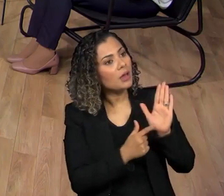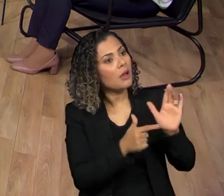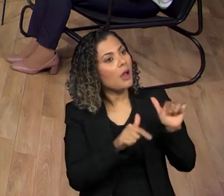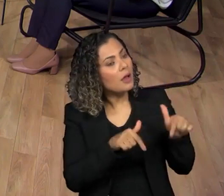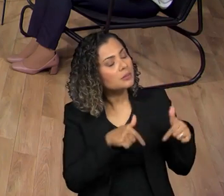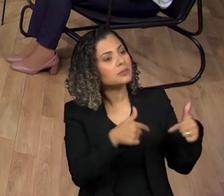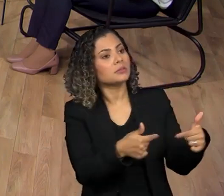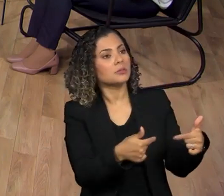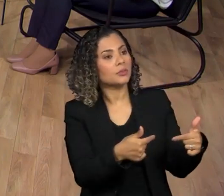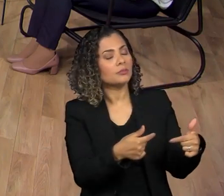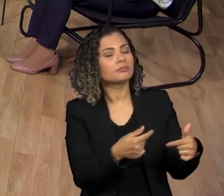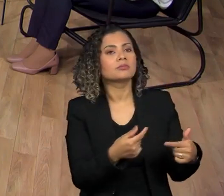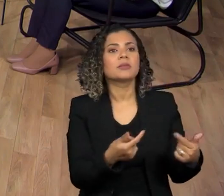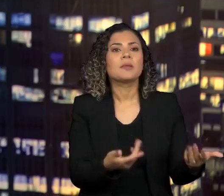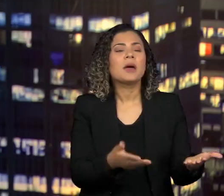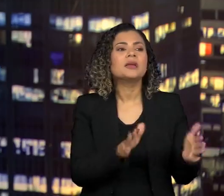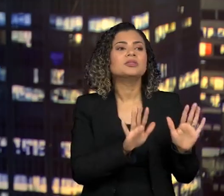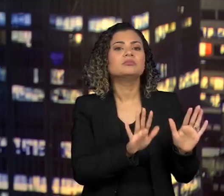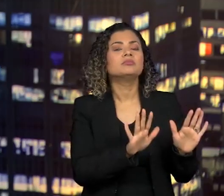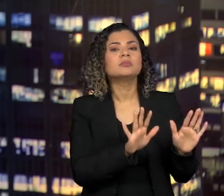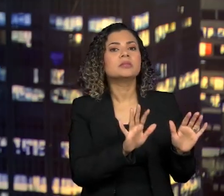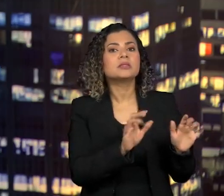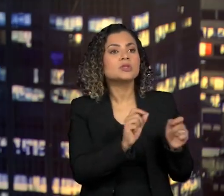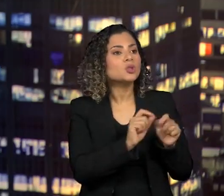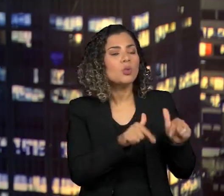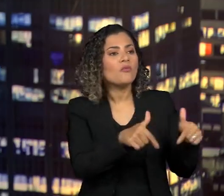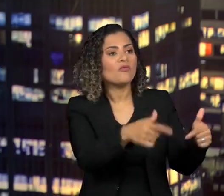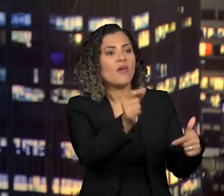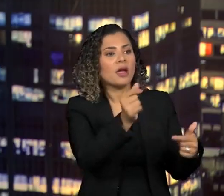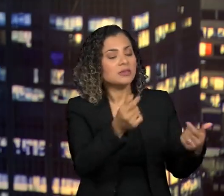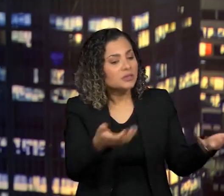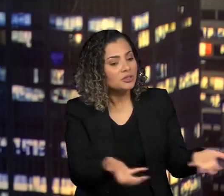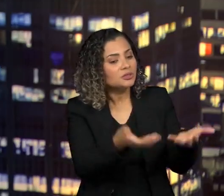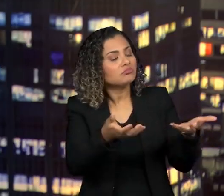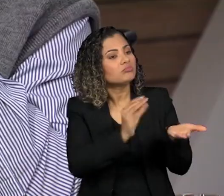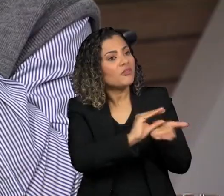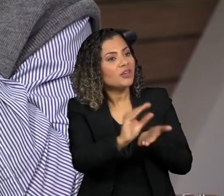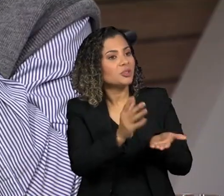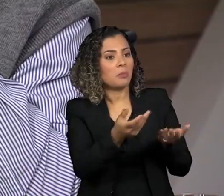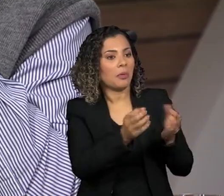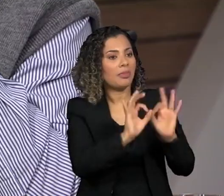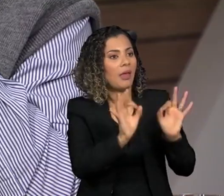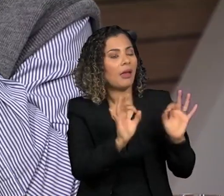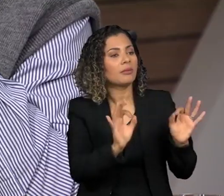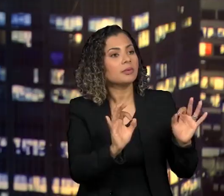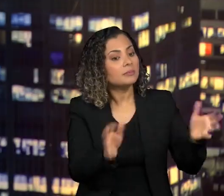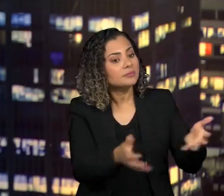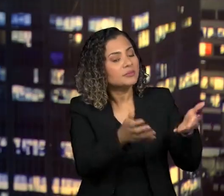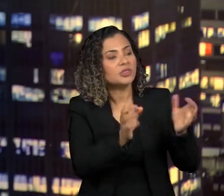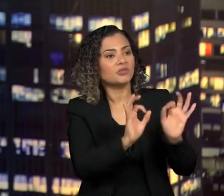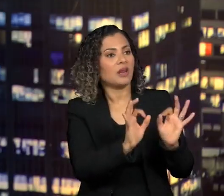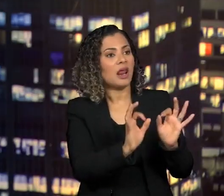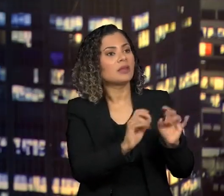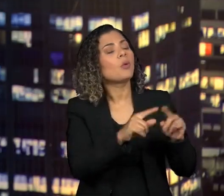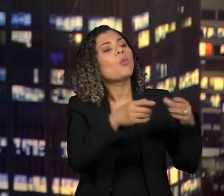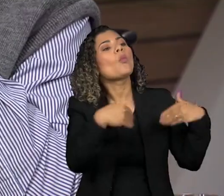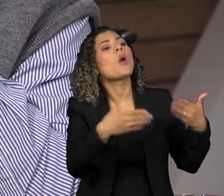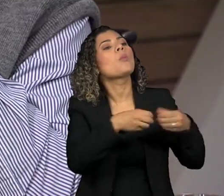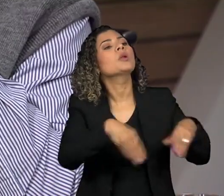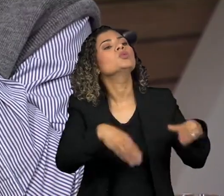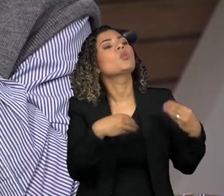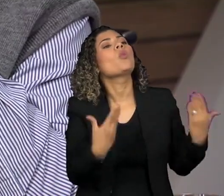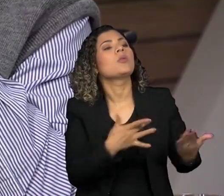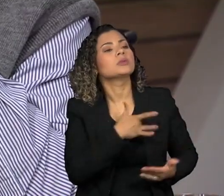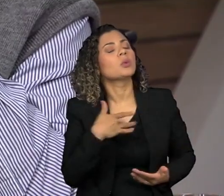E quanto que se perde quando não se faz esse tipo de investimento? Qual que é o prejuízo na área da saúde também?